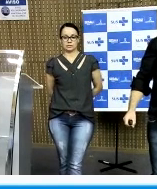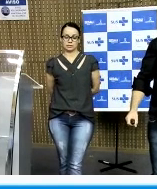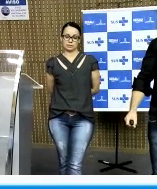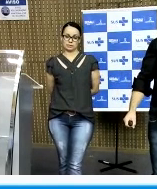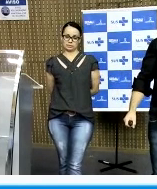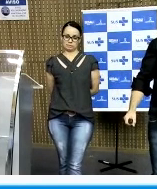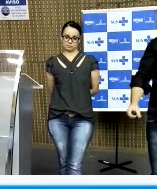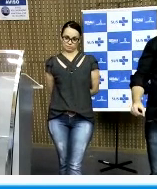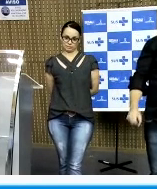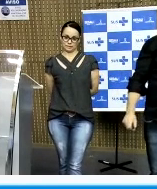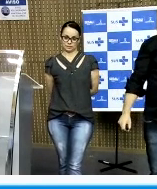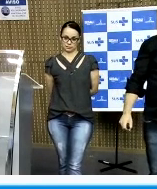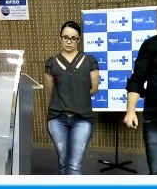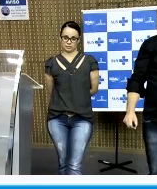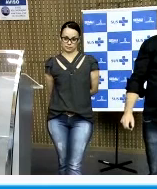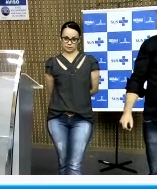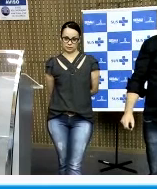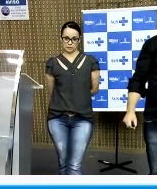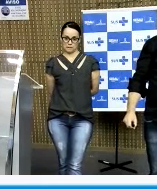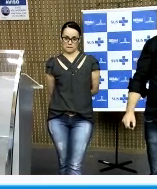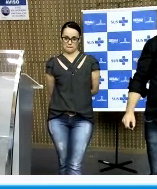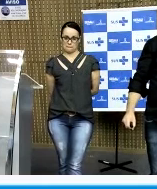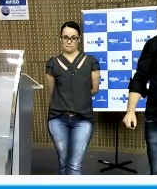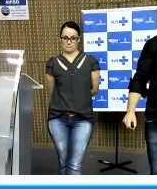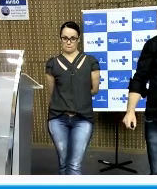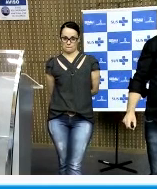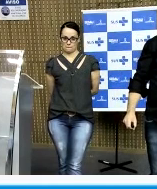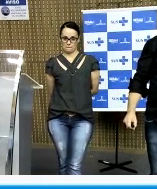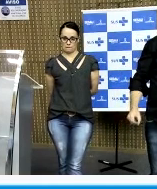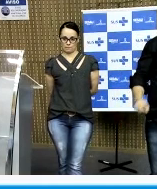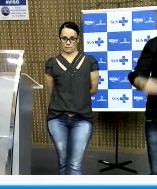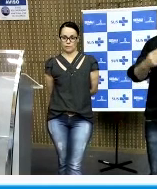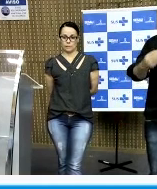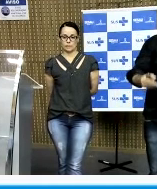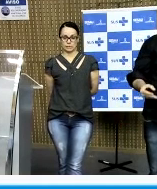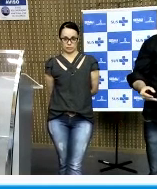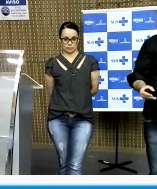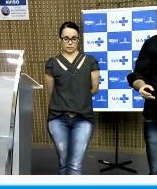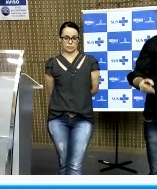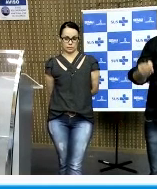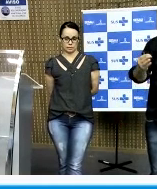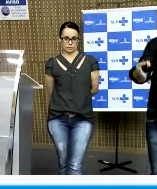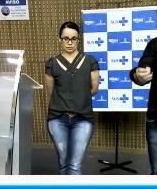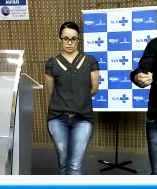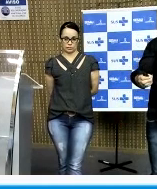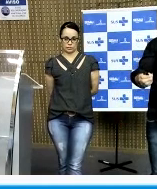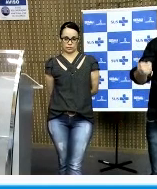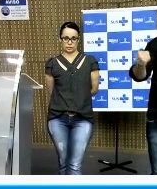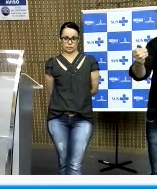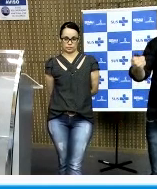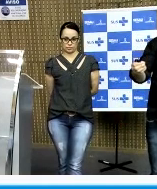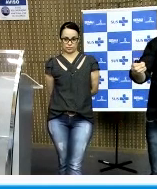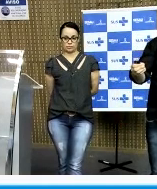baixos. Segundo quadrimestre, a gente já tem aumento, tá? Principalmente na população da testagem dos testes rápidos da gestante,